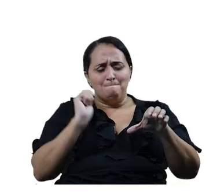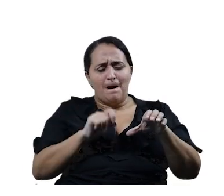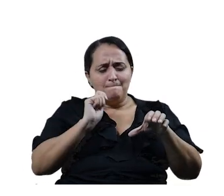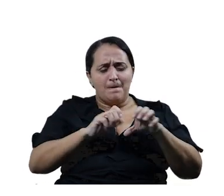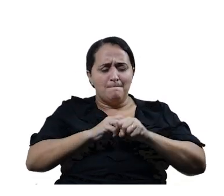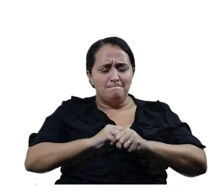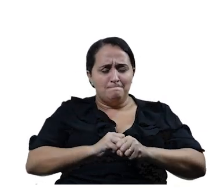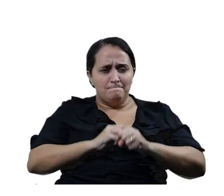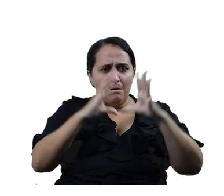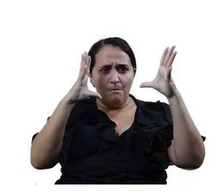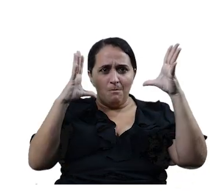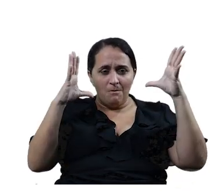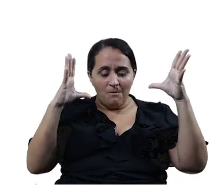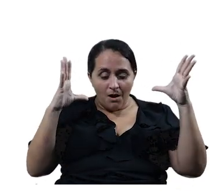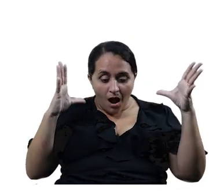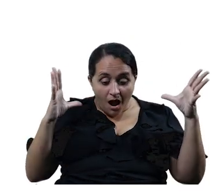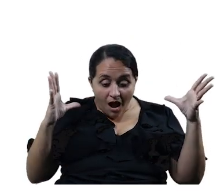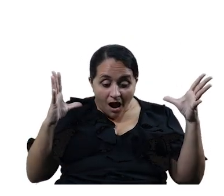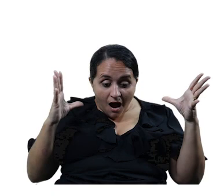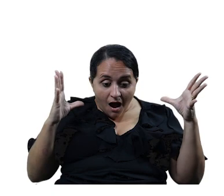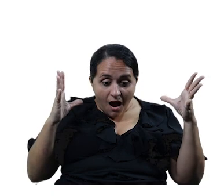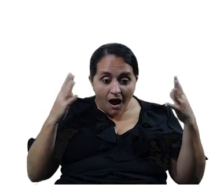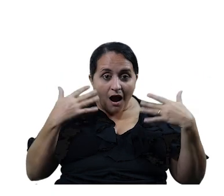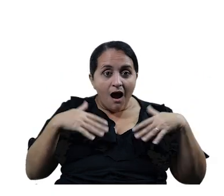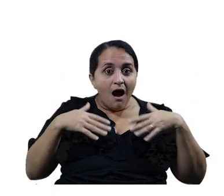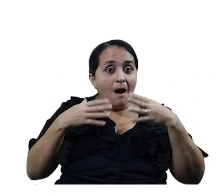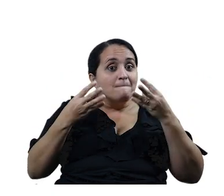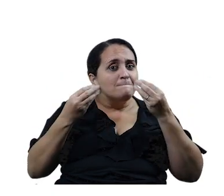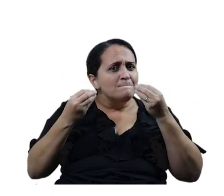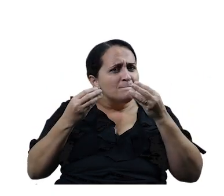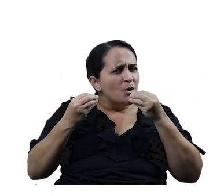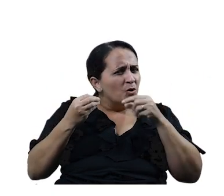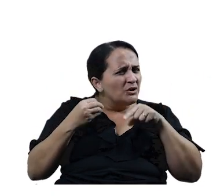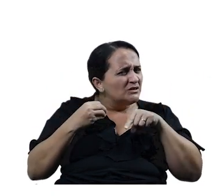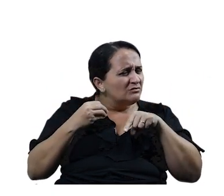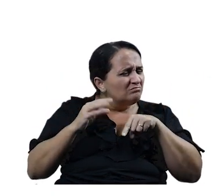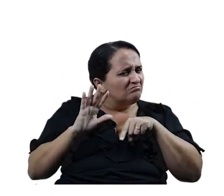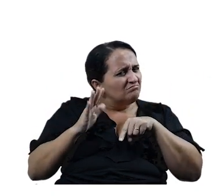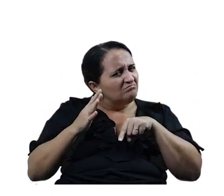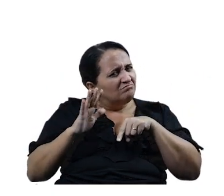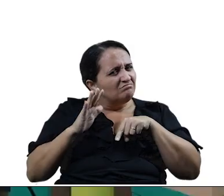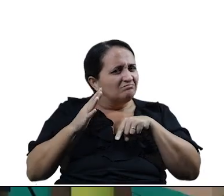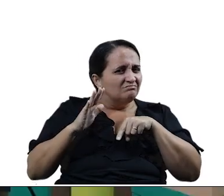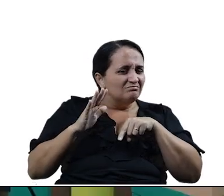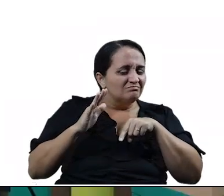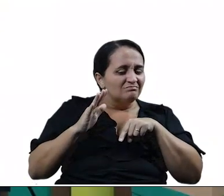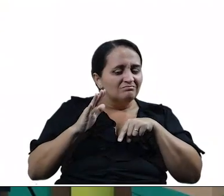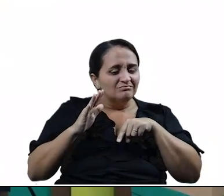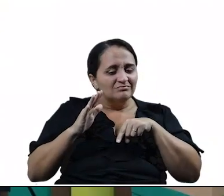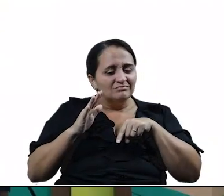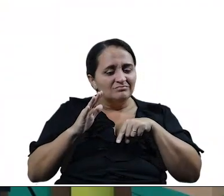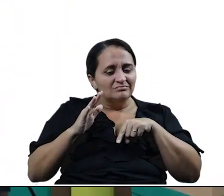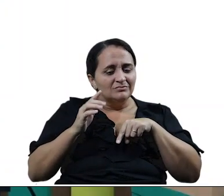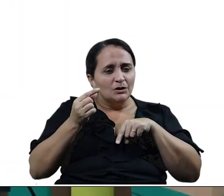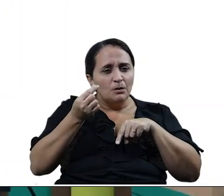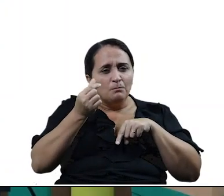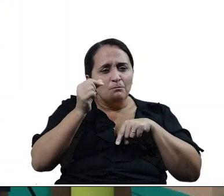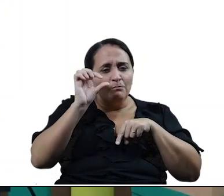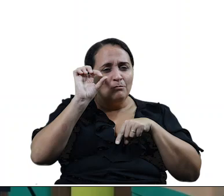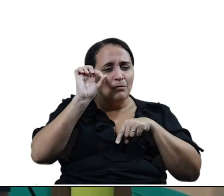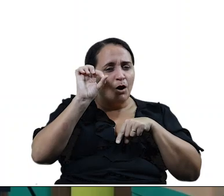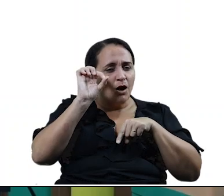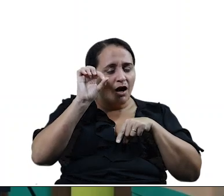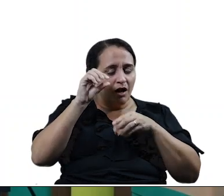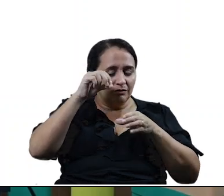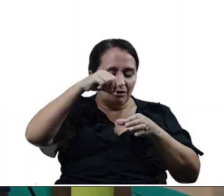Jorge tinha. Parece que Jorge não era muito de guardar dinheiro, né? Eu acho que ele tinha muita pouca moeda para quem